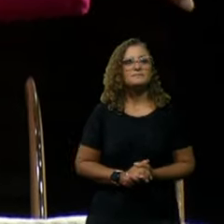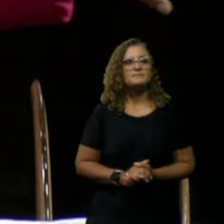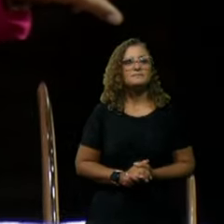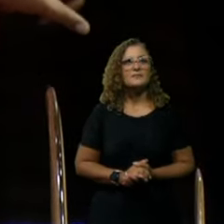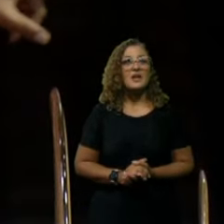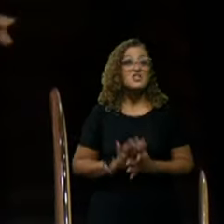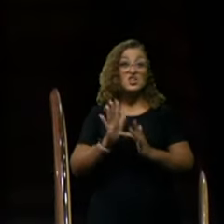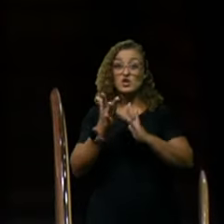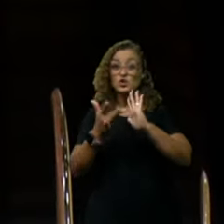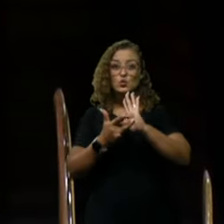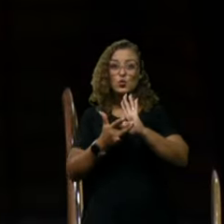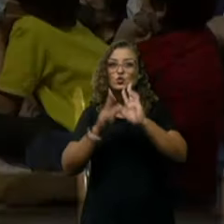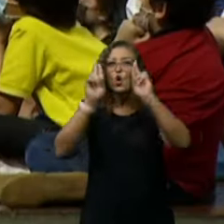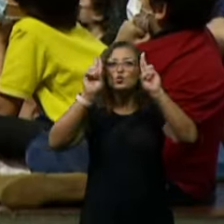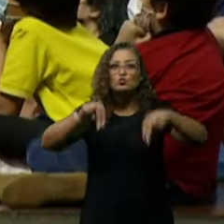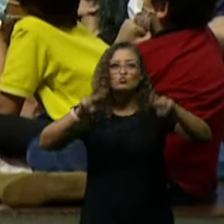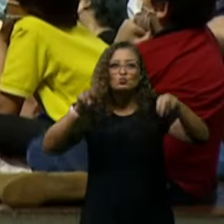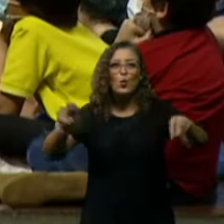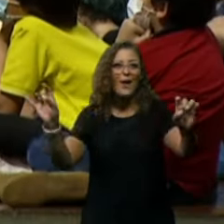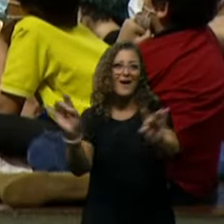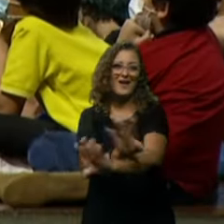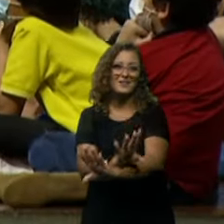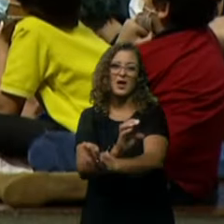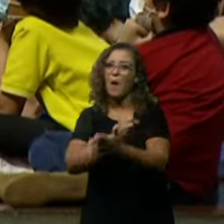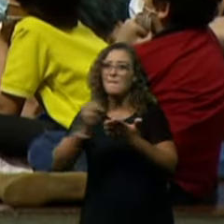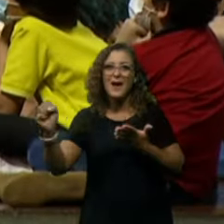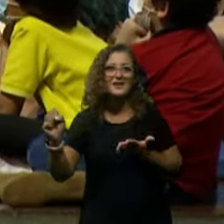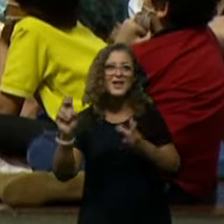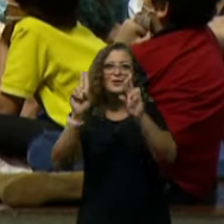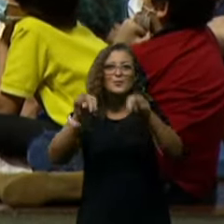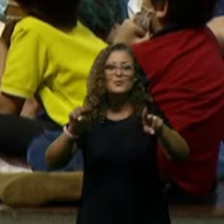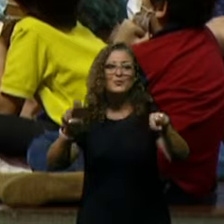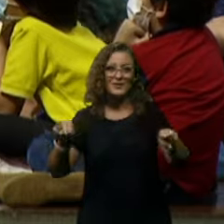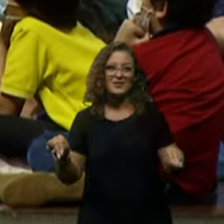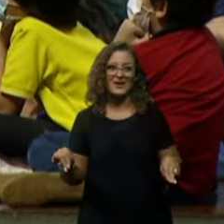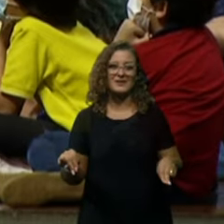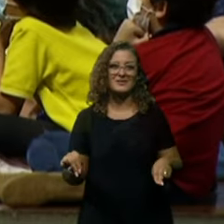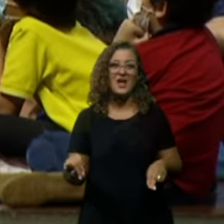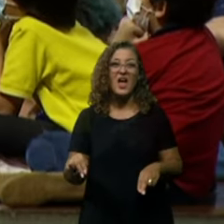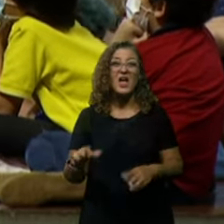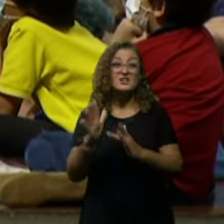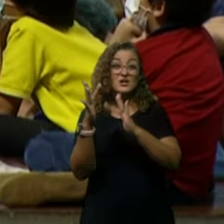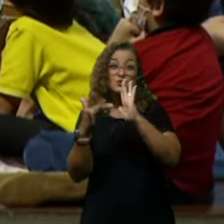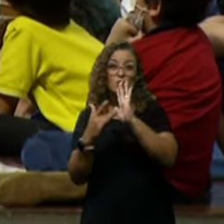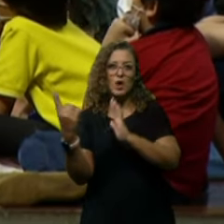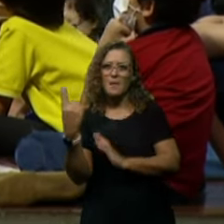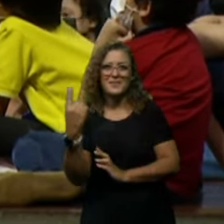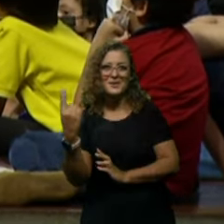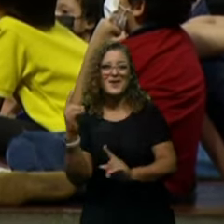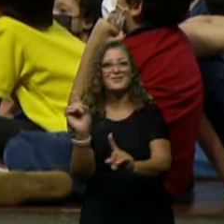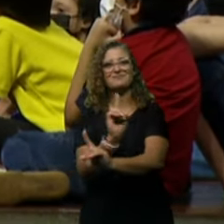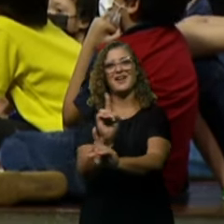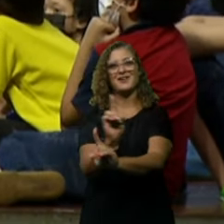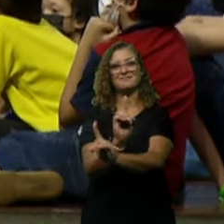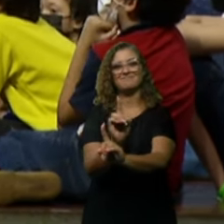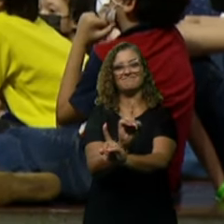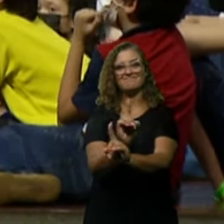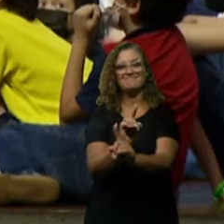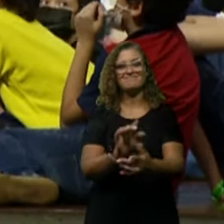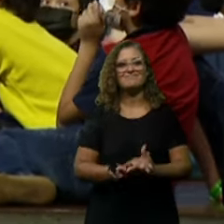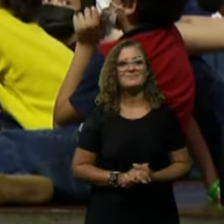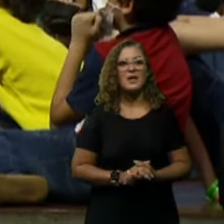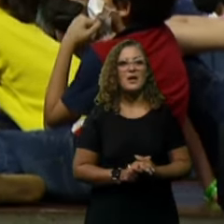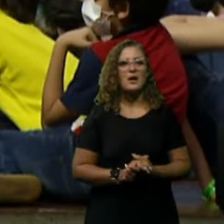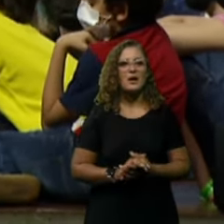Jesus só que Jesus não é o primeiro porque ele não está lá não ser na sombra do Antigo Testamento quem tá me acompanha de